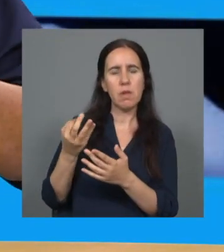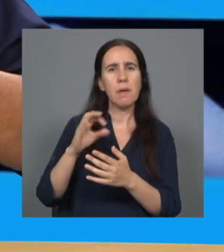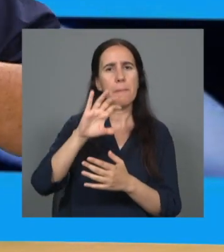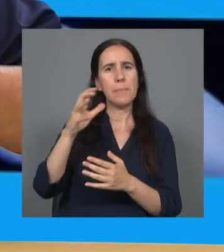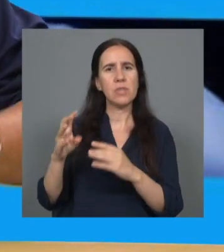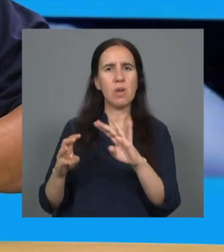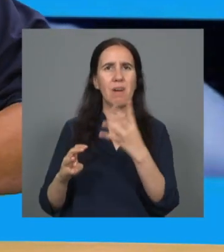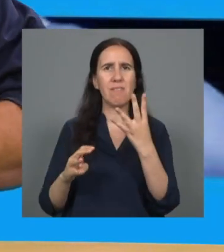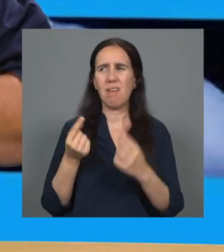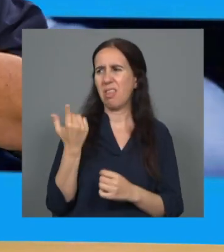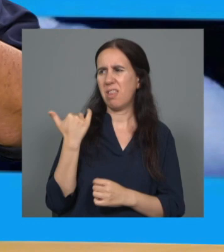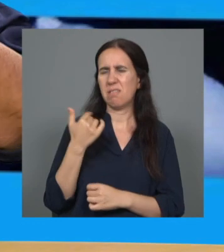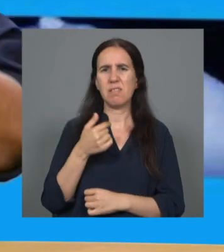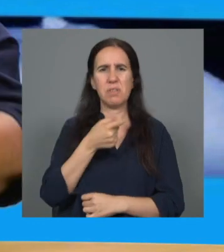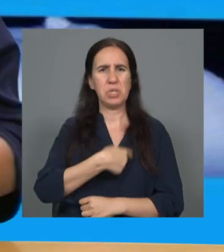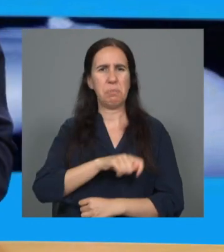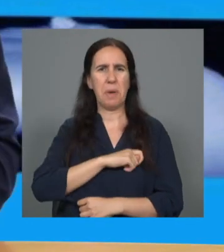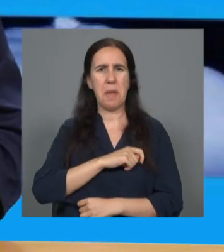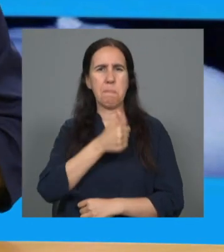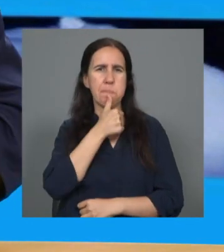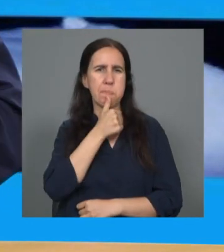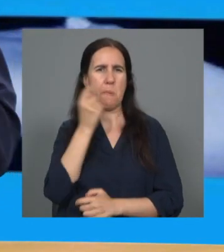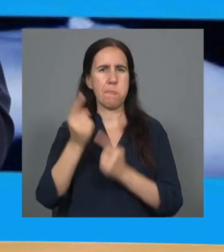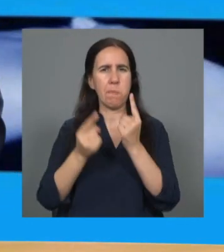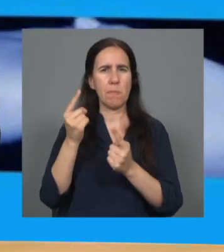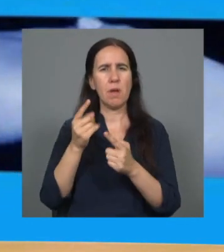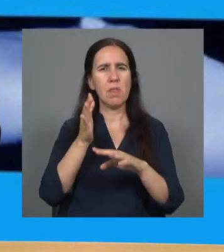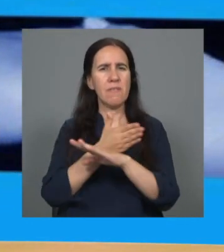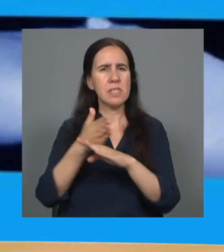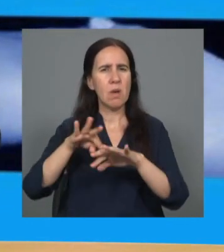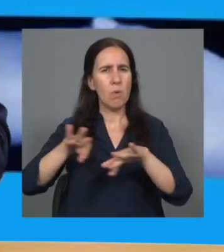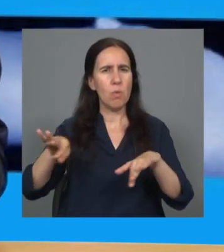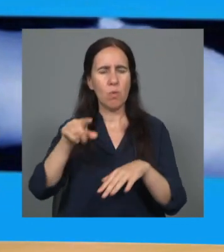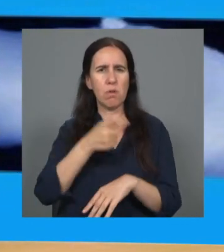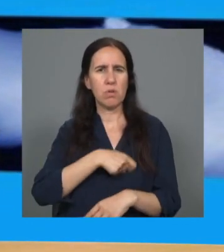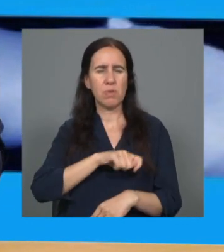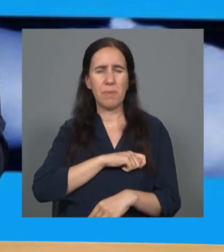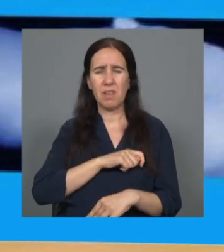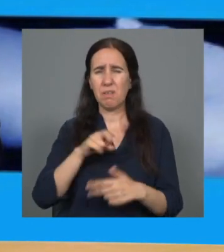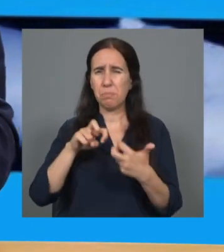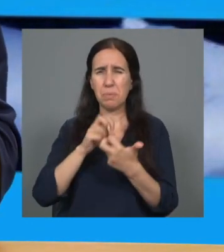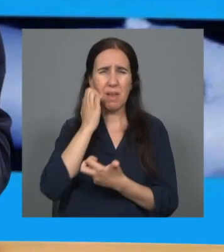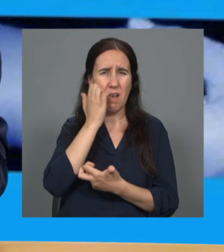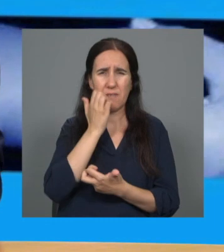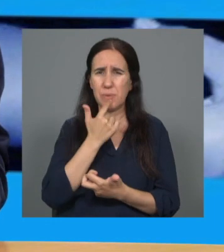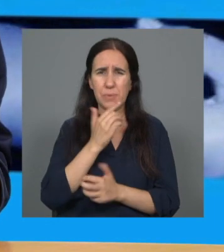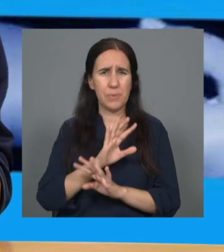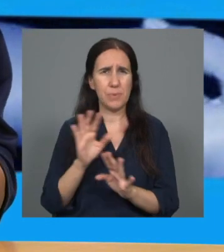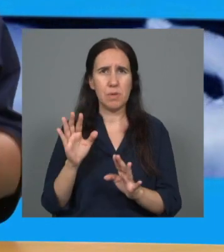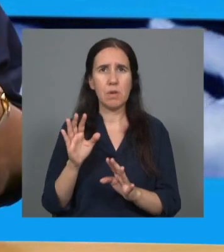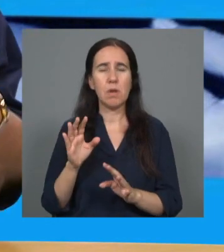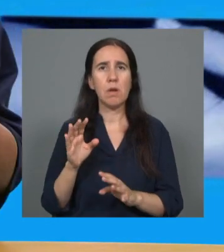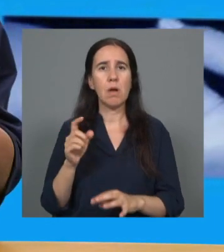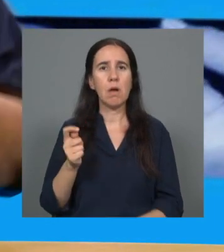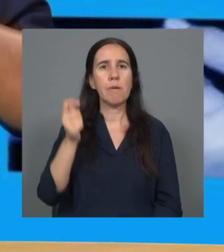uma Espanha prepotente, uma Espanha dividida, uma Espanha com problemas gravíssimos, levantou